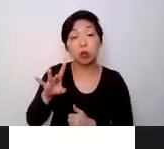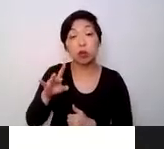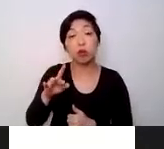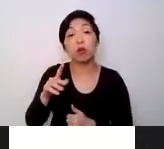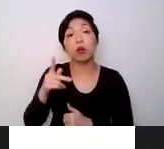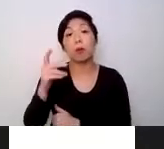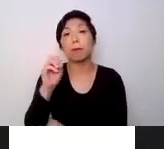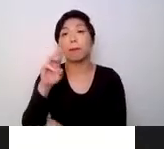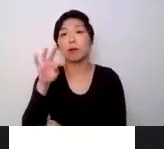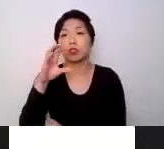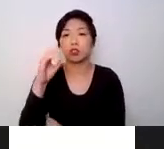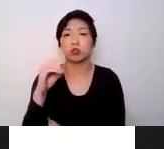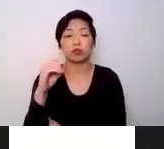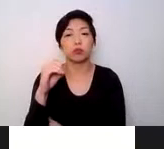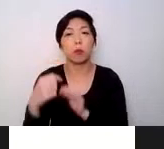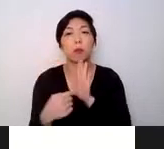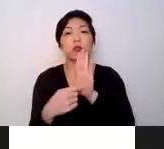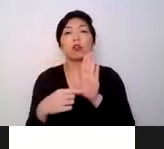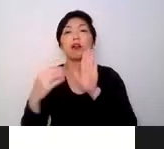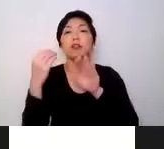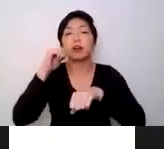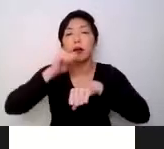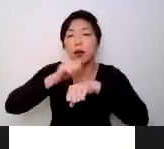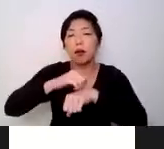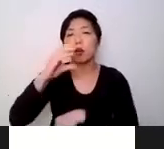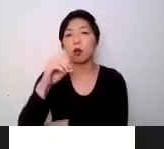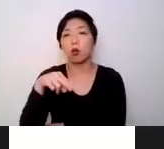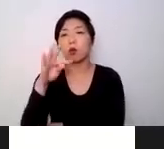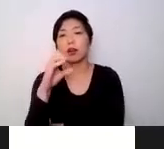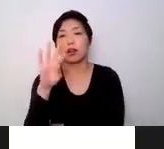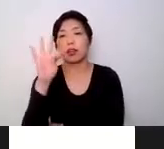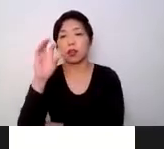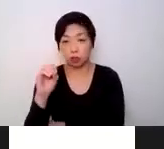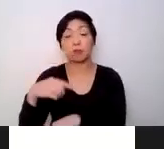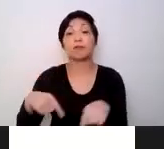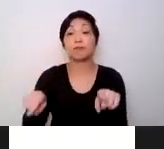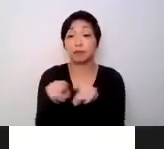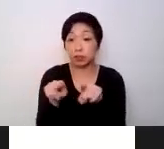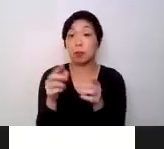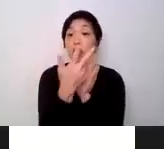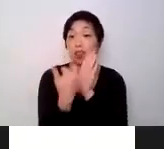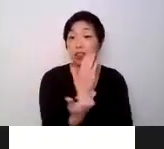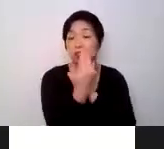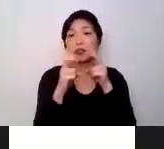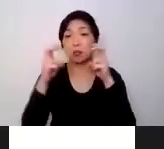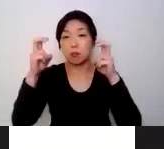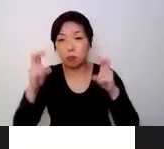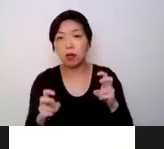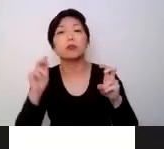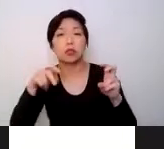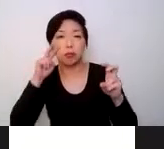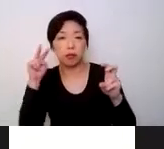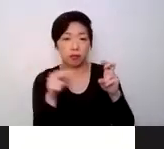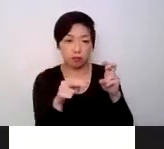aparente e nos primeiros desenhos do MASP o conhecido MASP ela também revestiu ele com o mesmo mármore a gente pode ver nesse